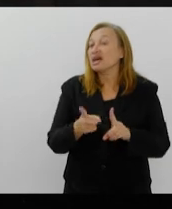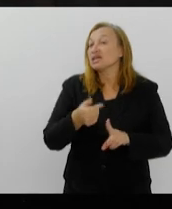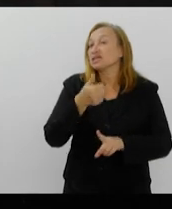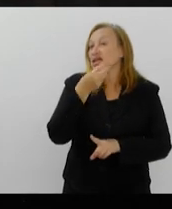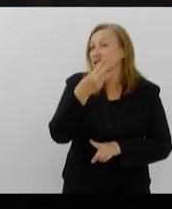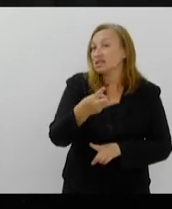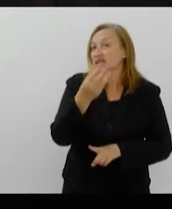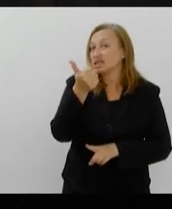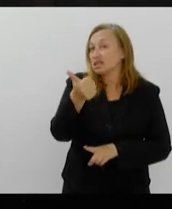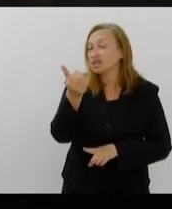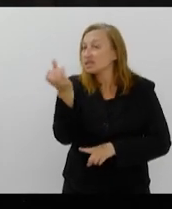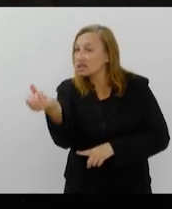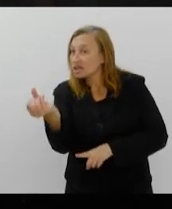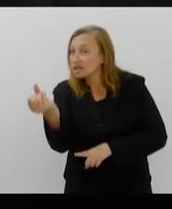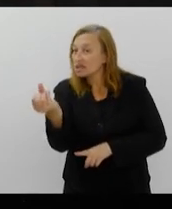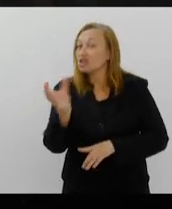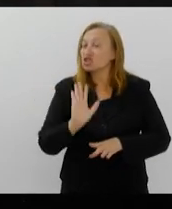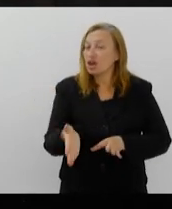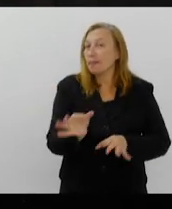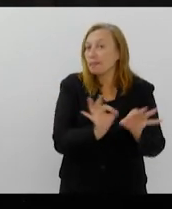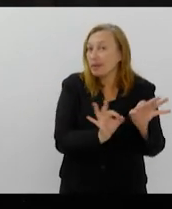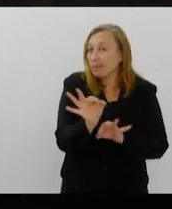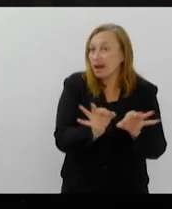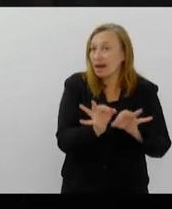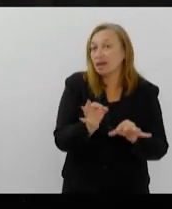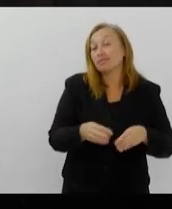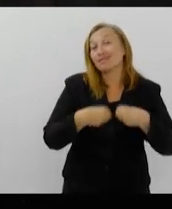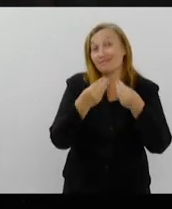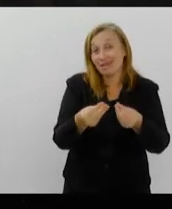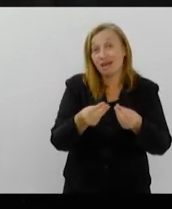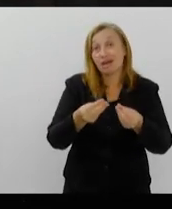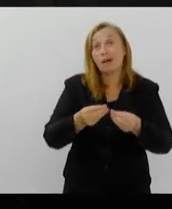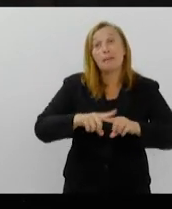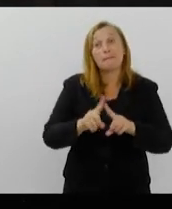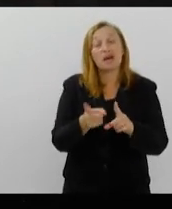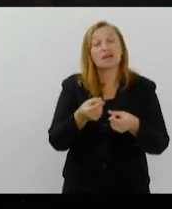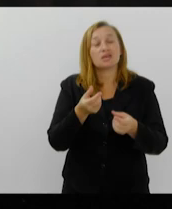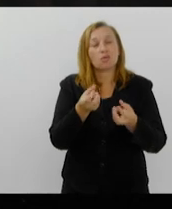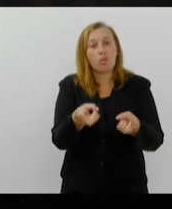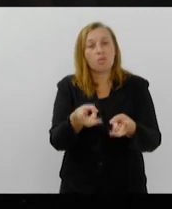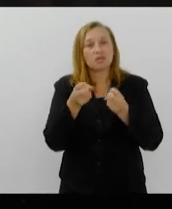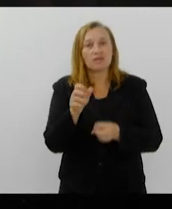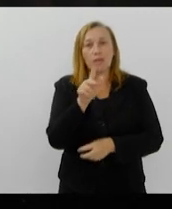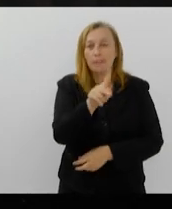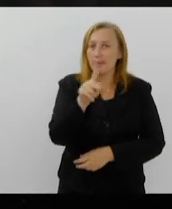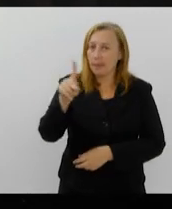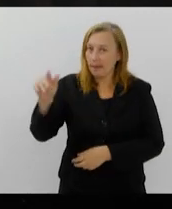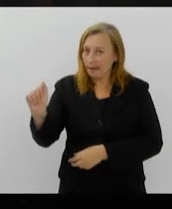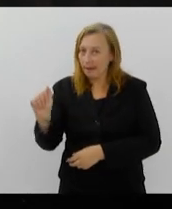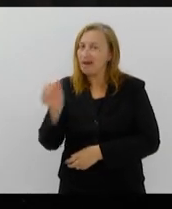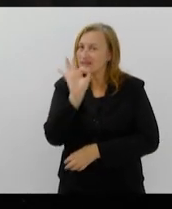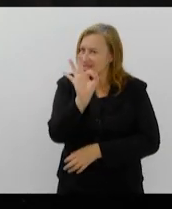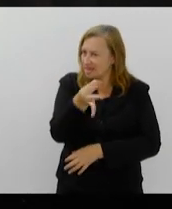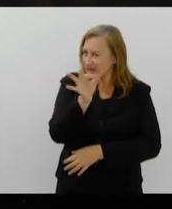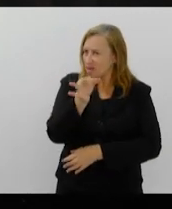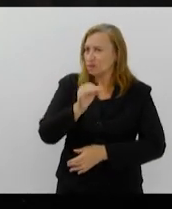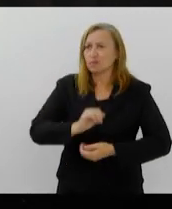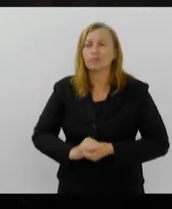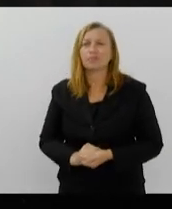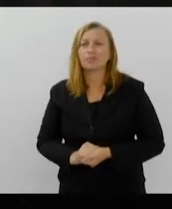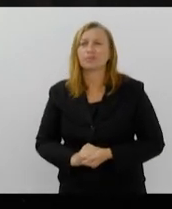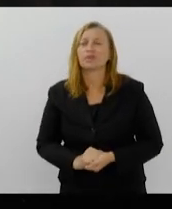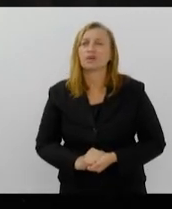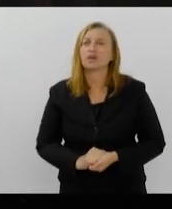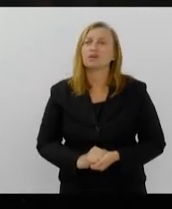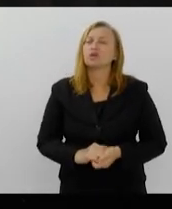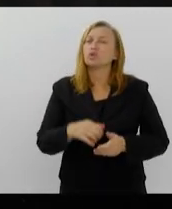316 entregas programadas. Ora, diante desse PPA, claro, definindo